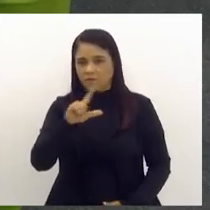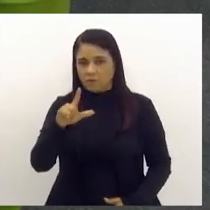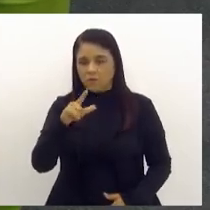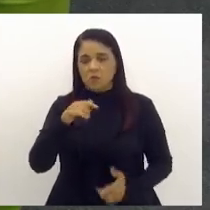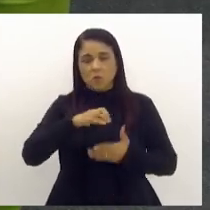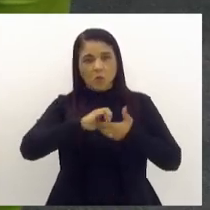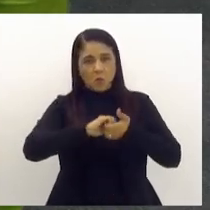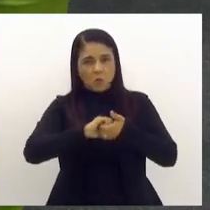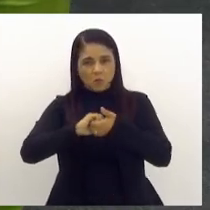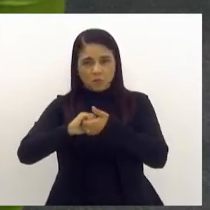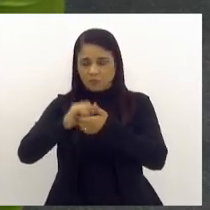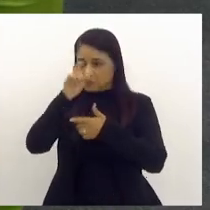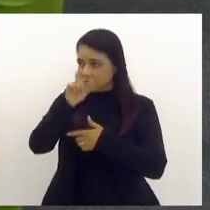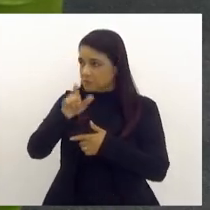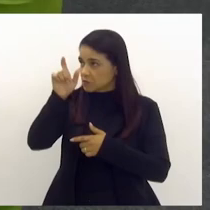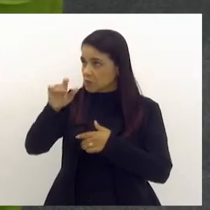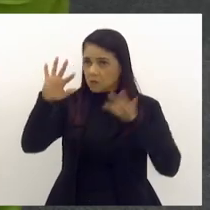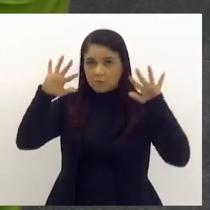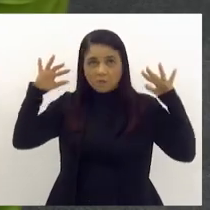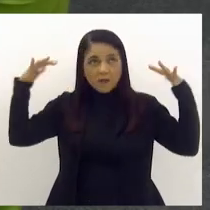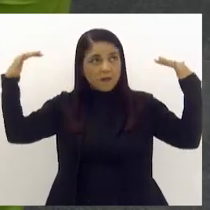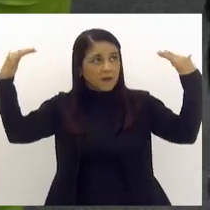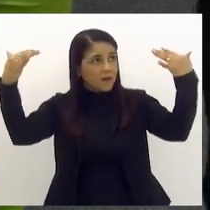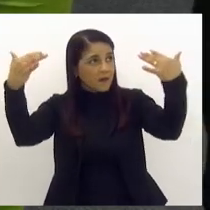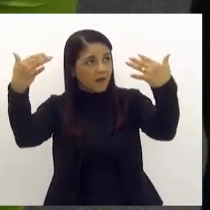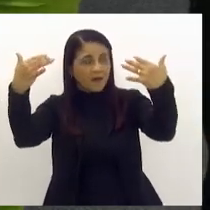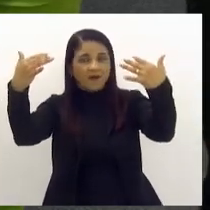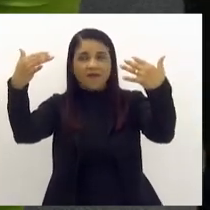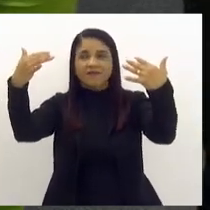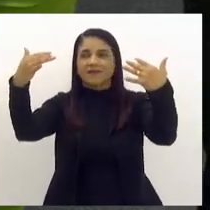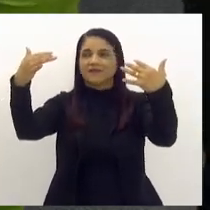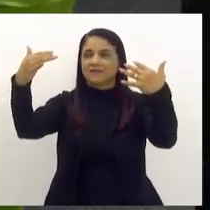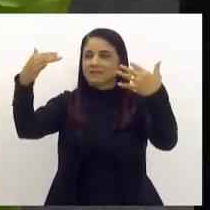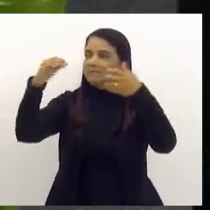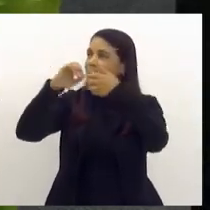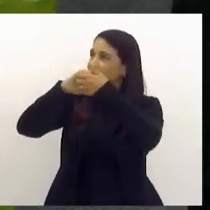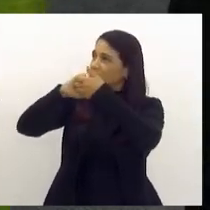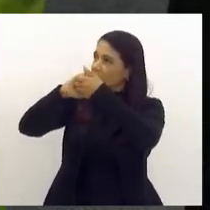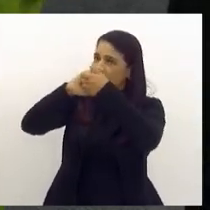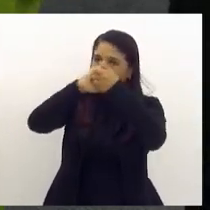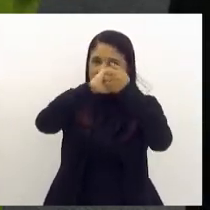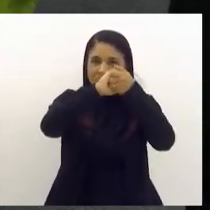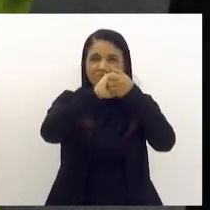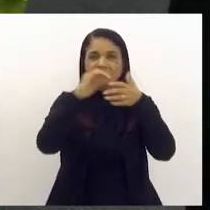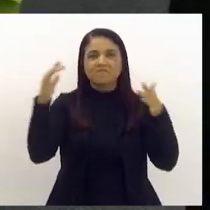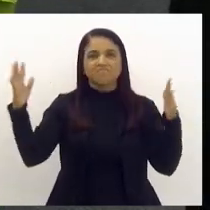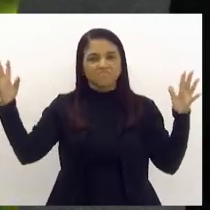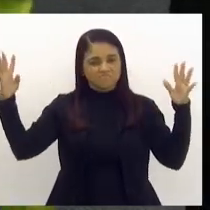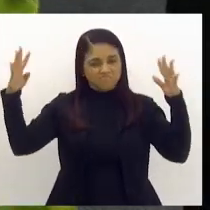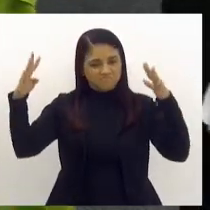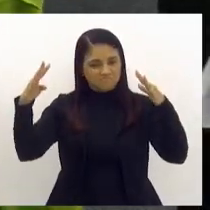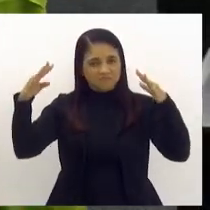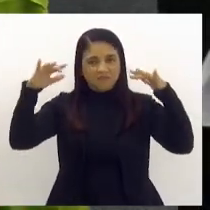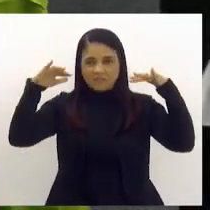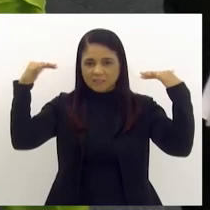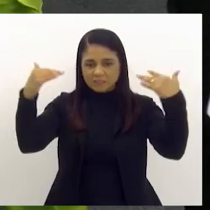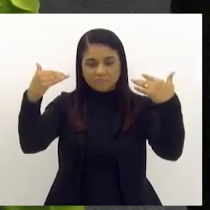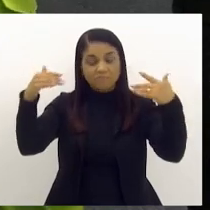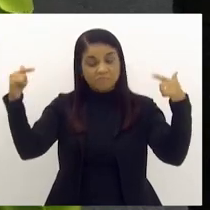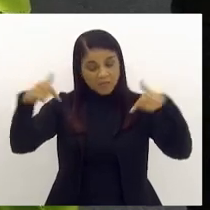cumprimentar todas as pessoas que se encontram aqui na galeria, que vieram até os nossos